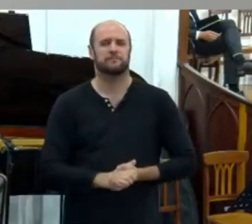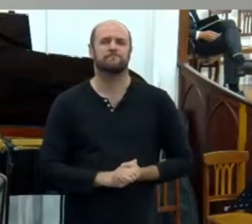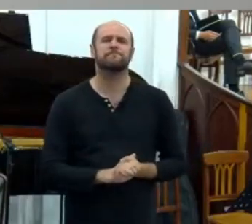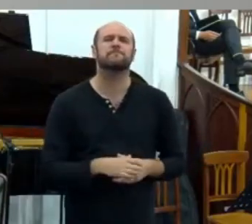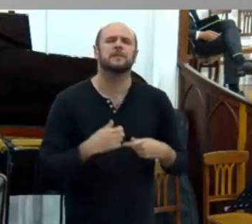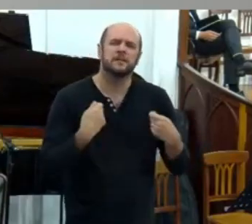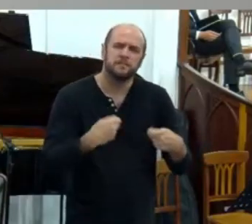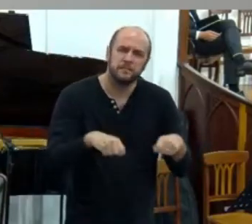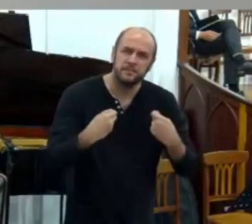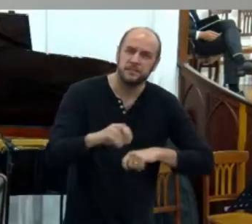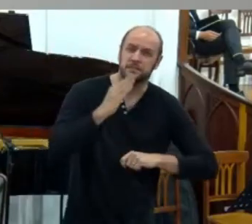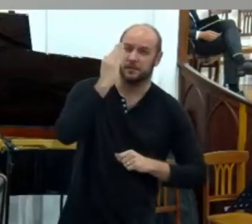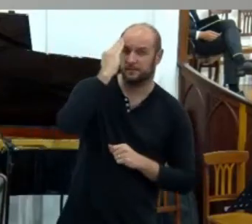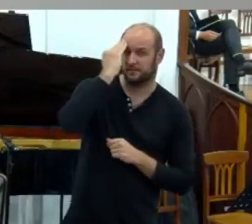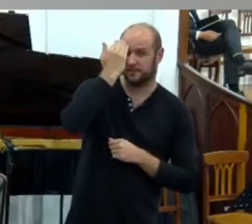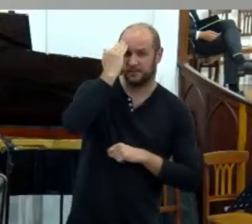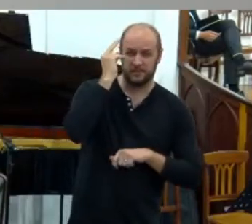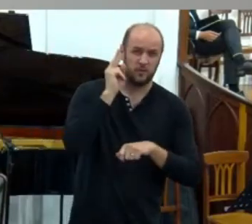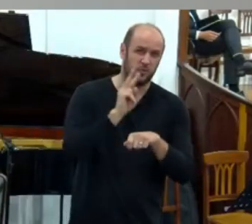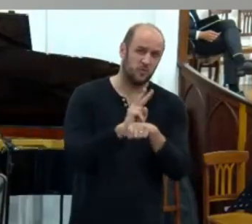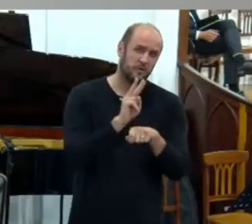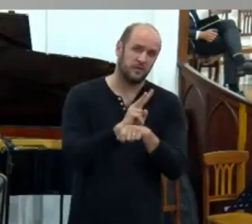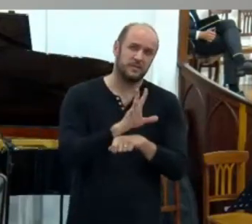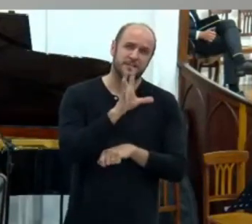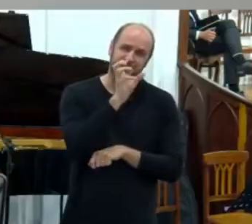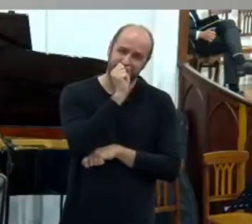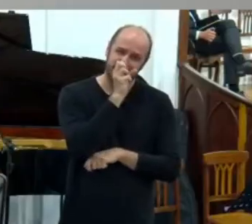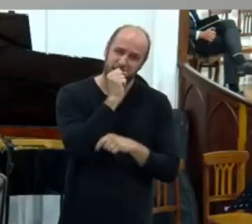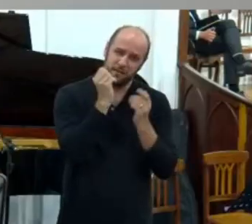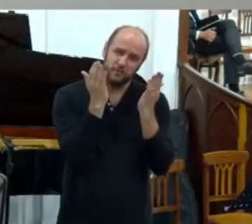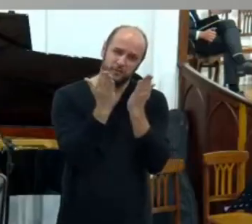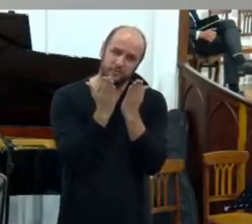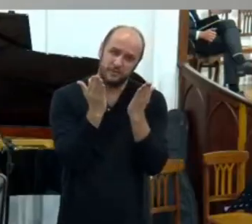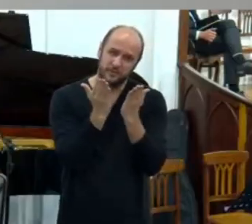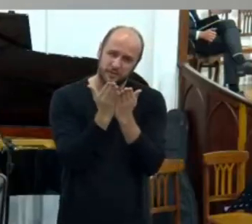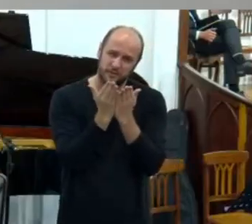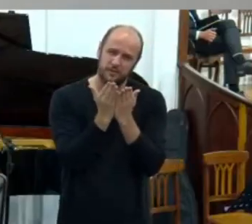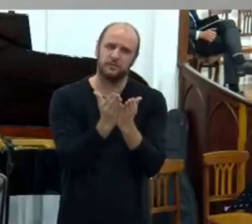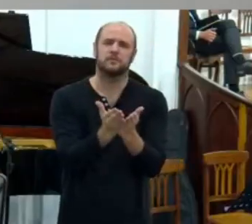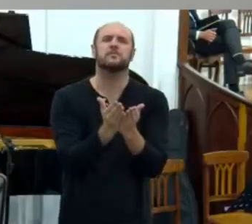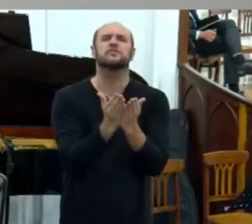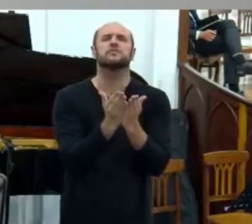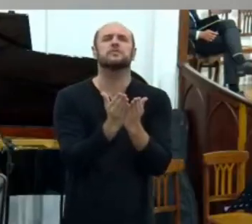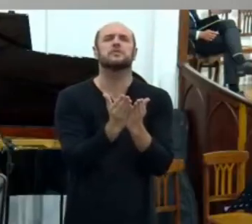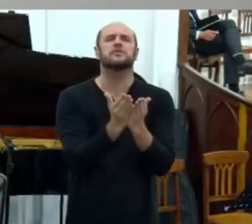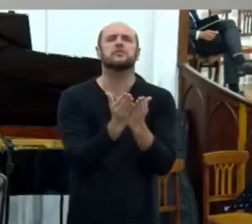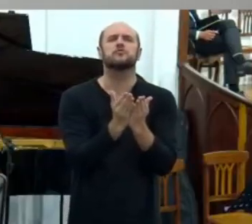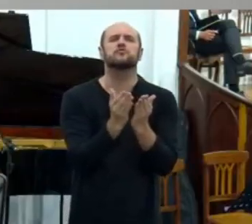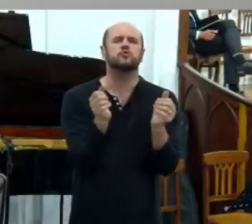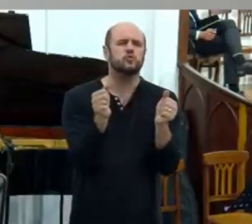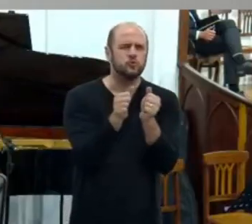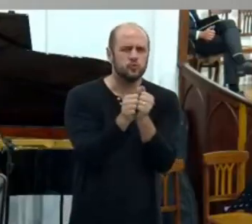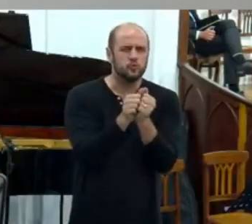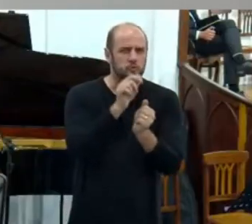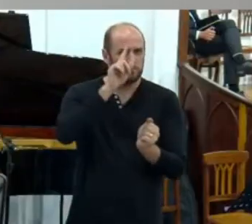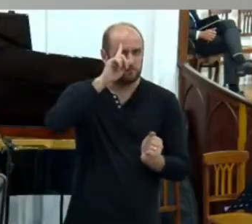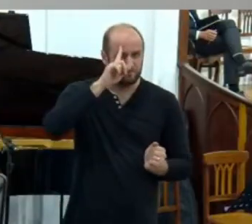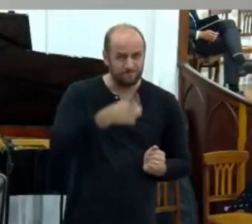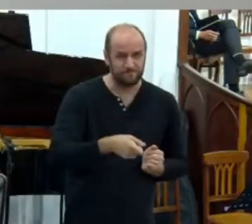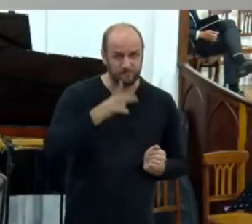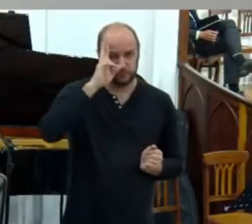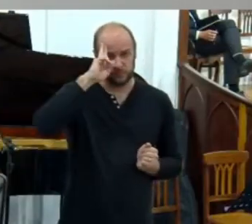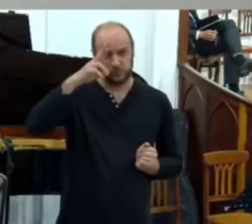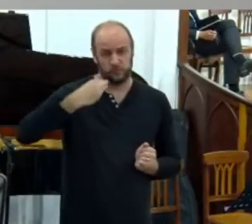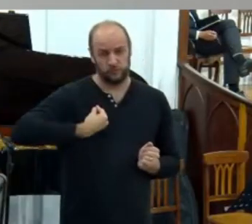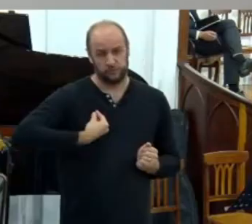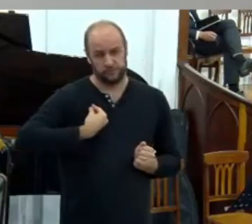Precisamos entender que a guarda do sábado cristão faz parte do mandamento do Senhor para as